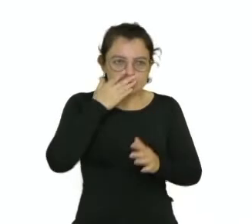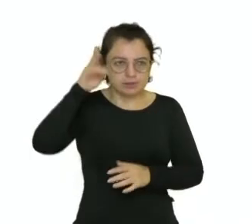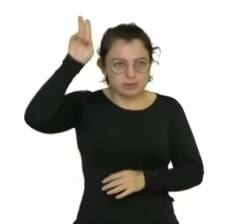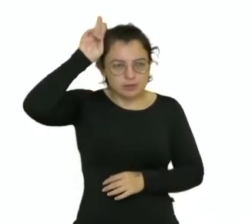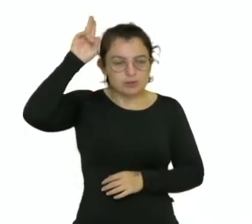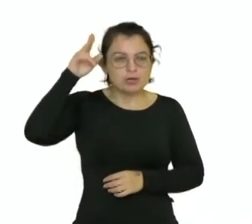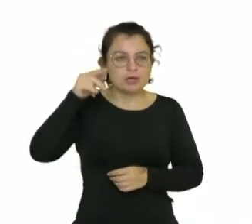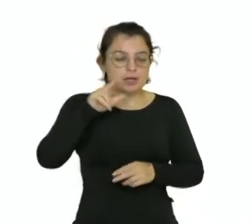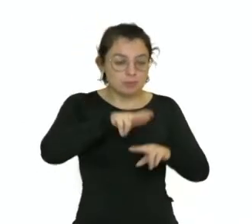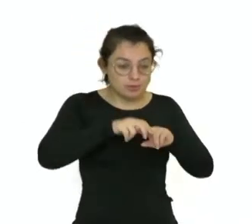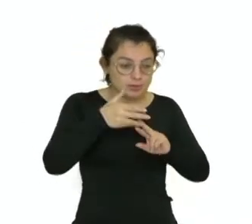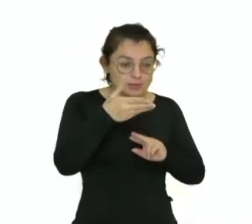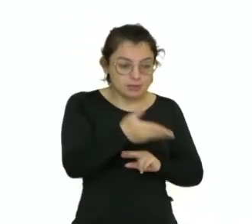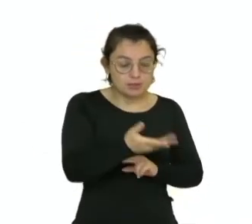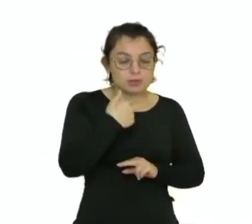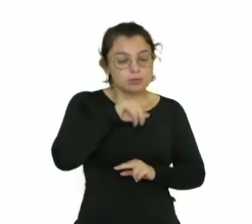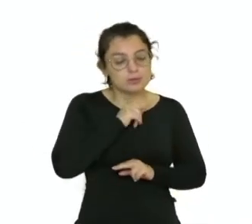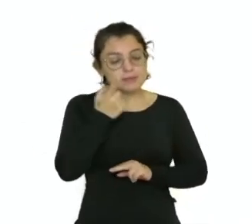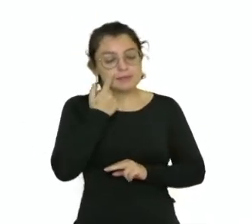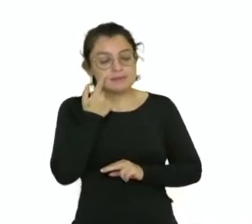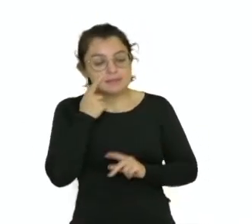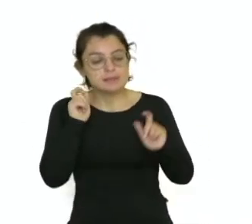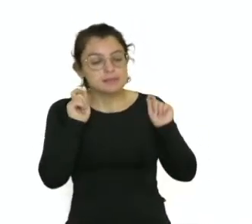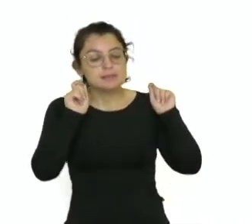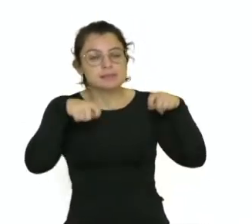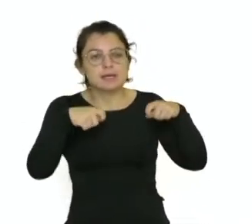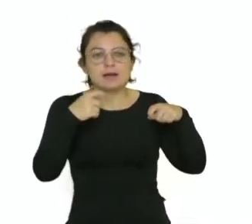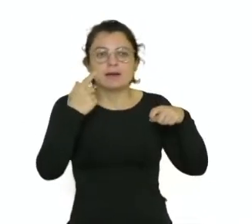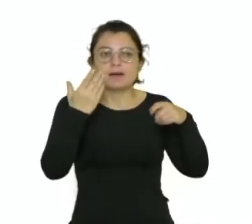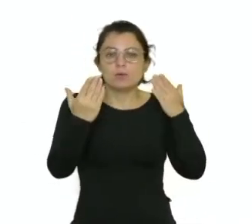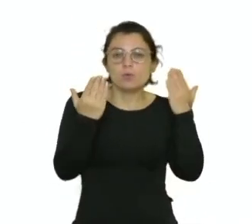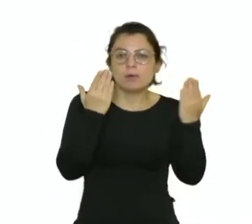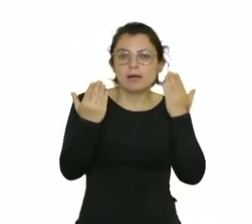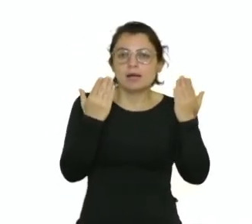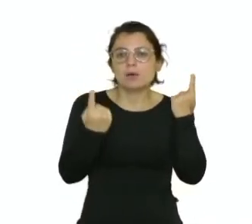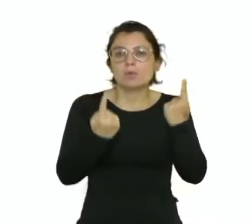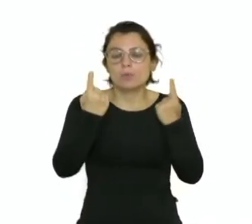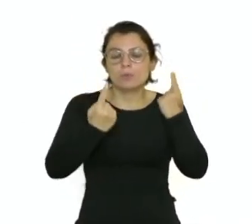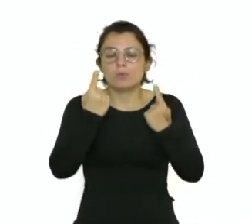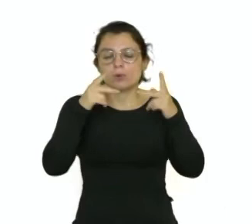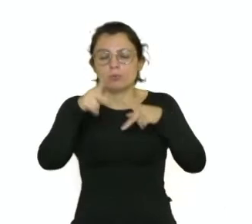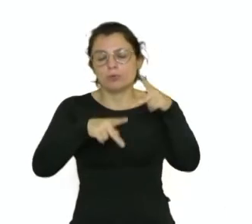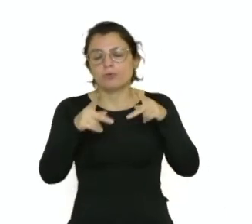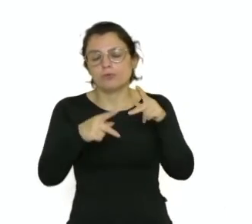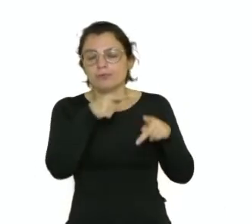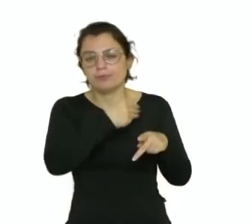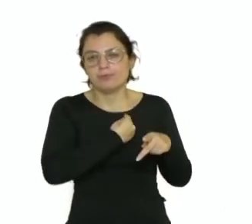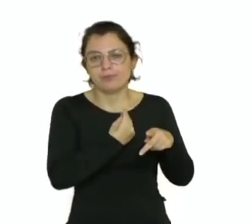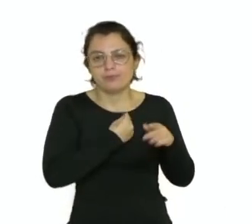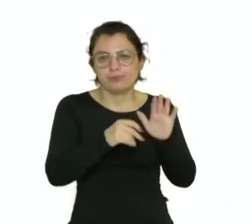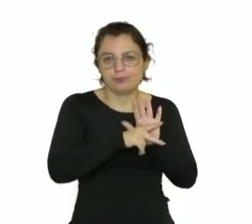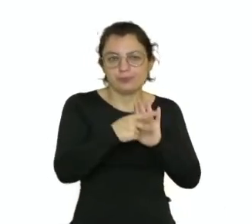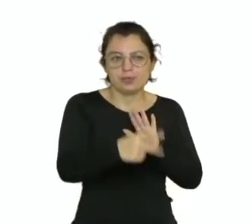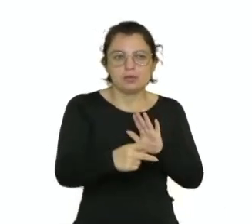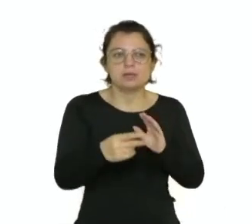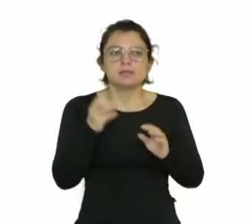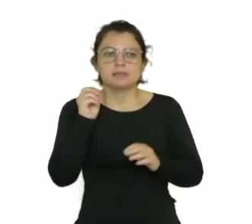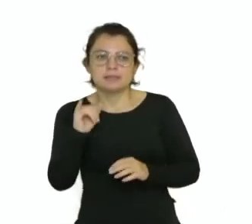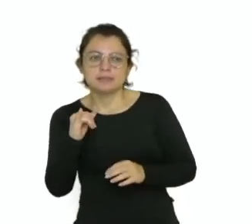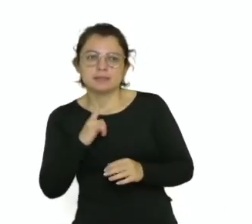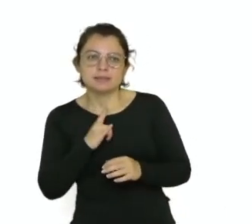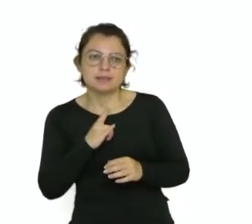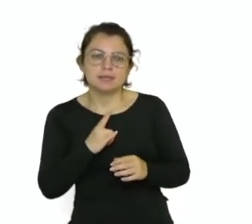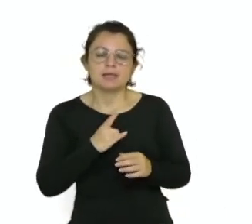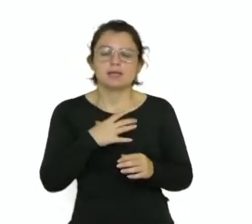saber qual povo a pessoa pertence, seu grupo de identidade, estado civil, se ocupa